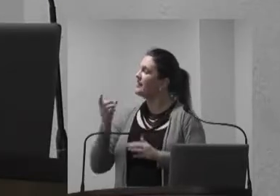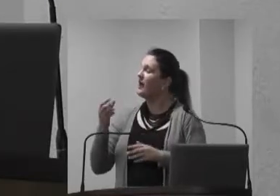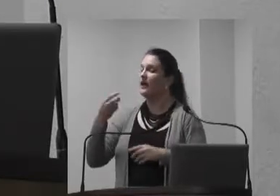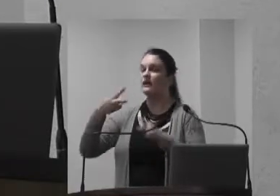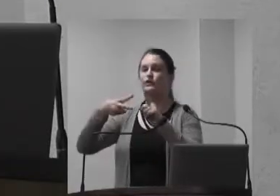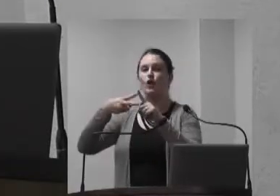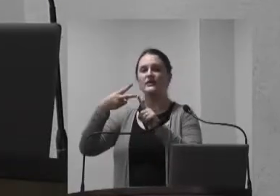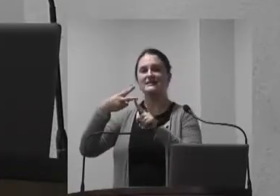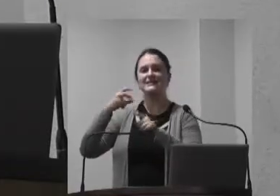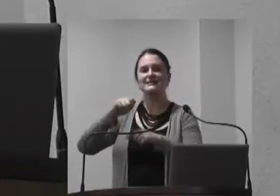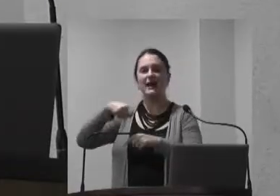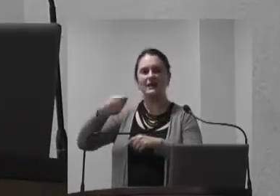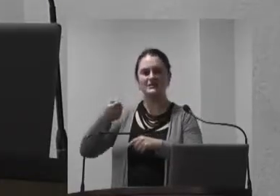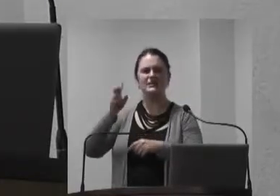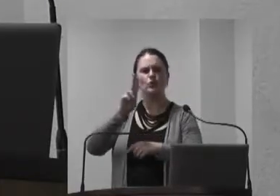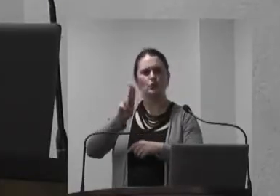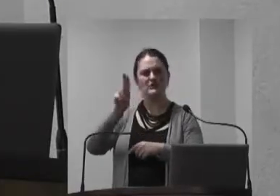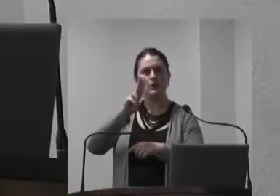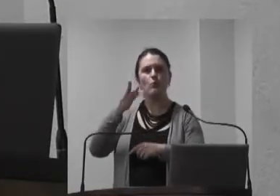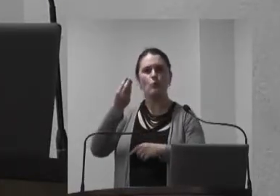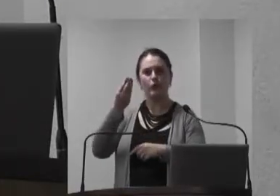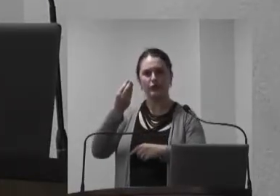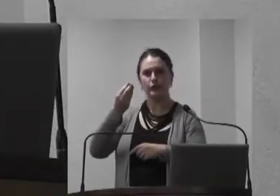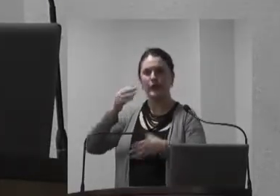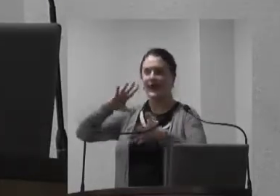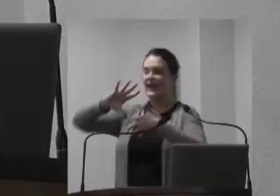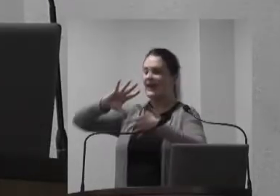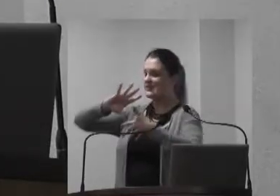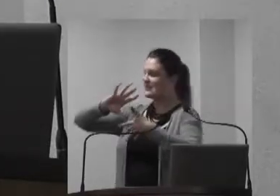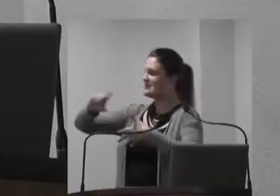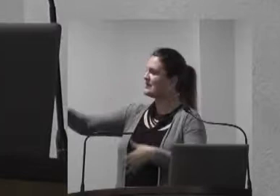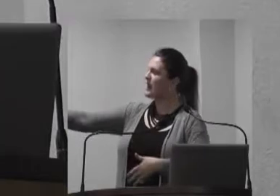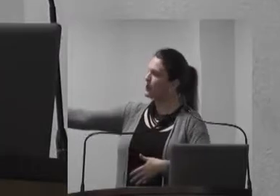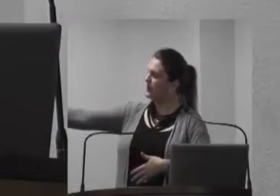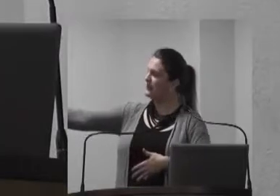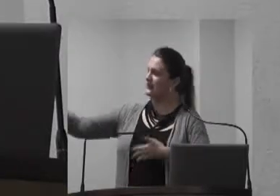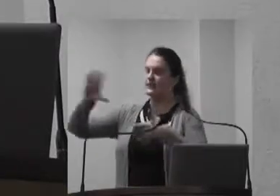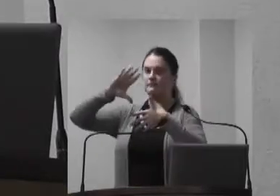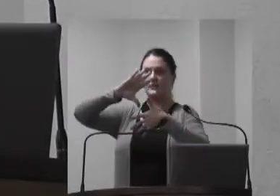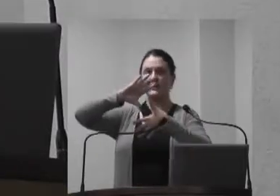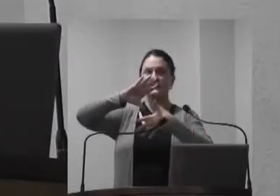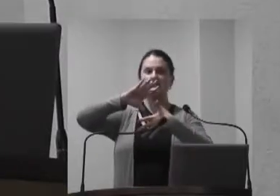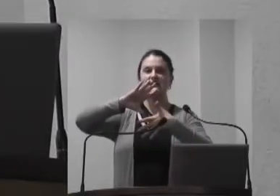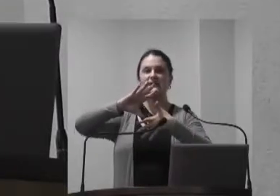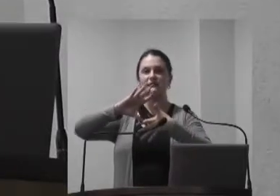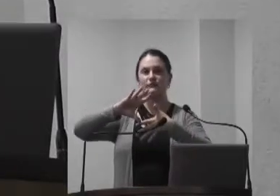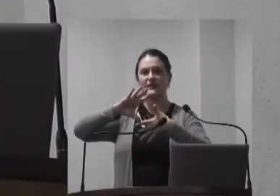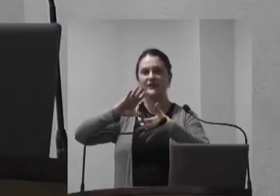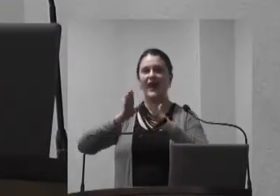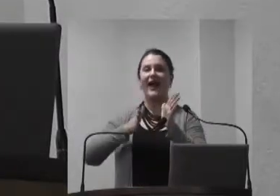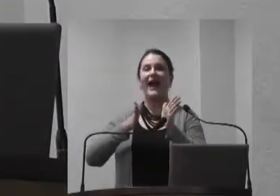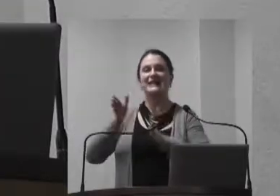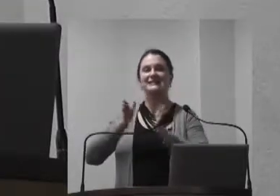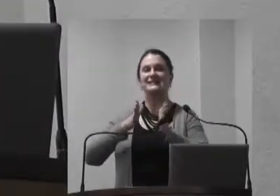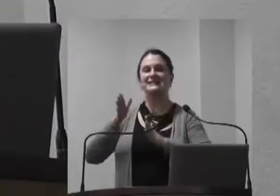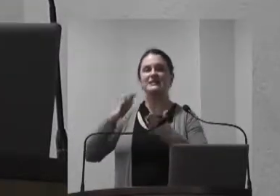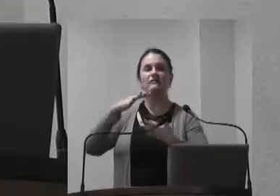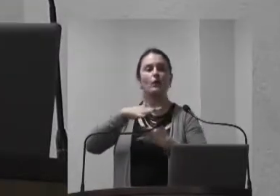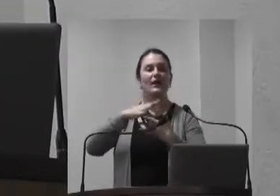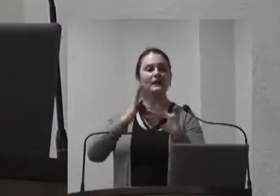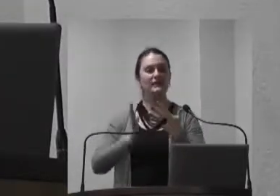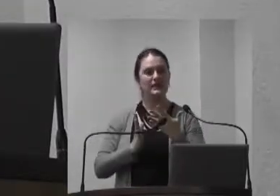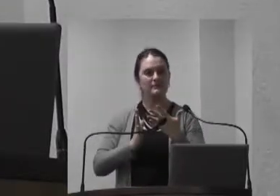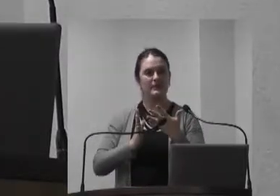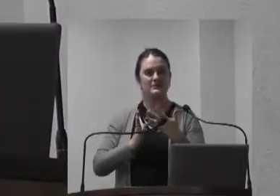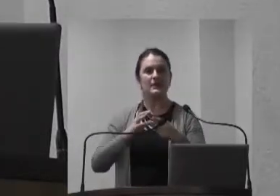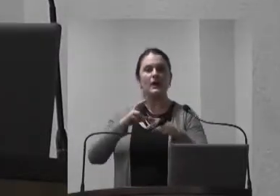gente tem dois sinais que usam muito. Esse sinal aqui, que significa